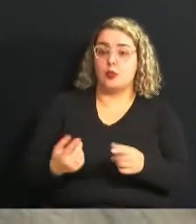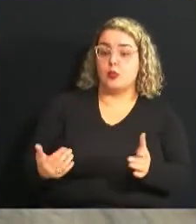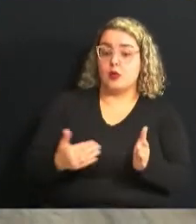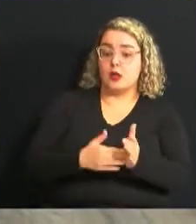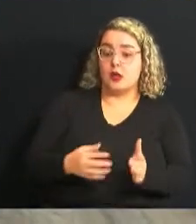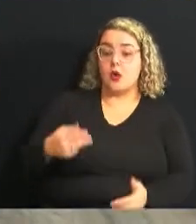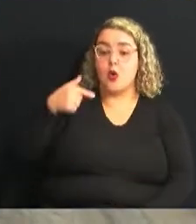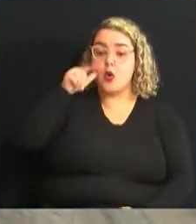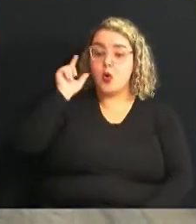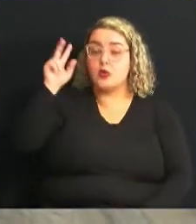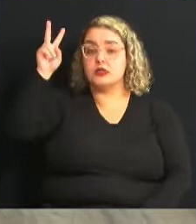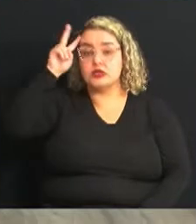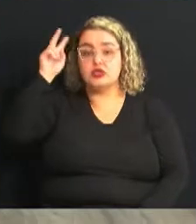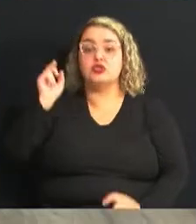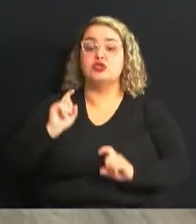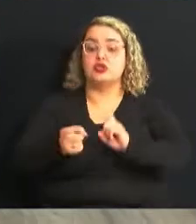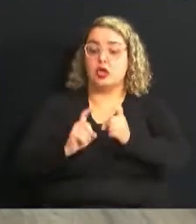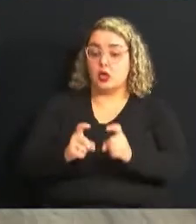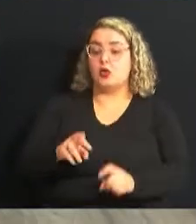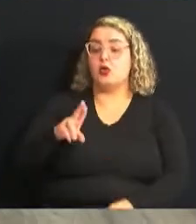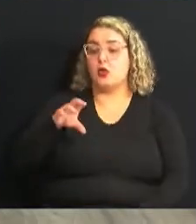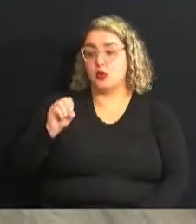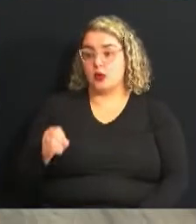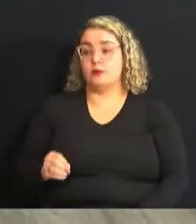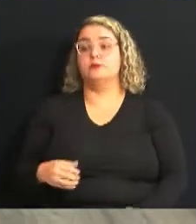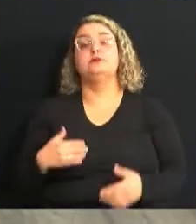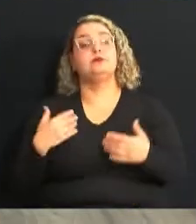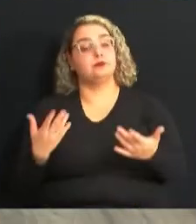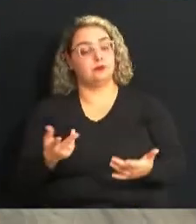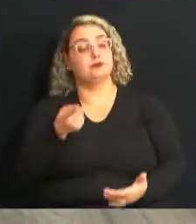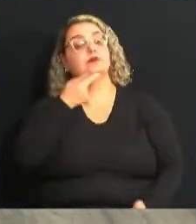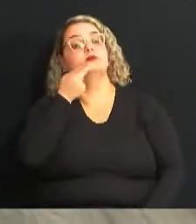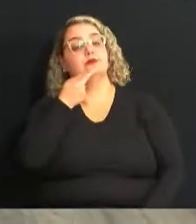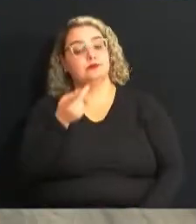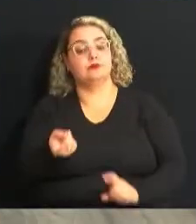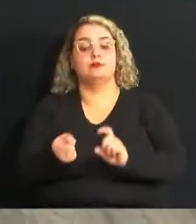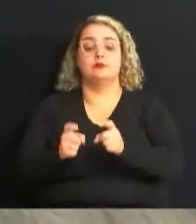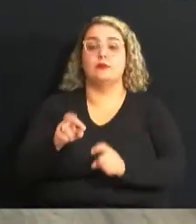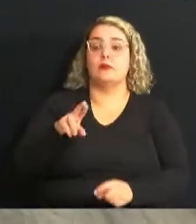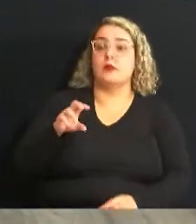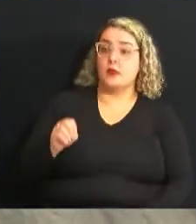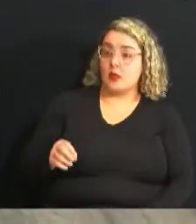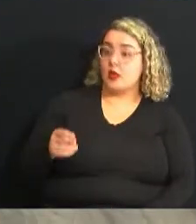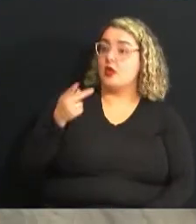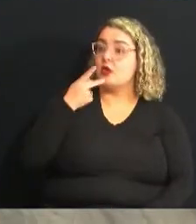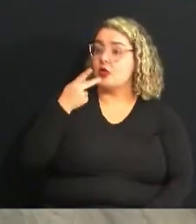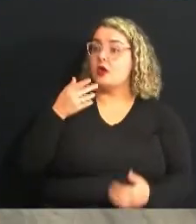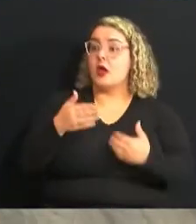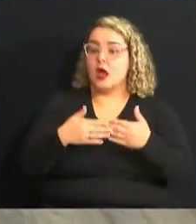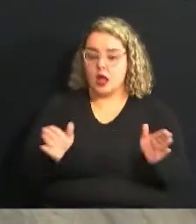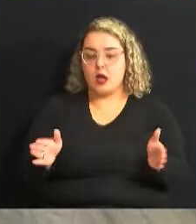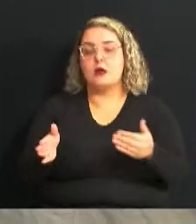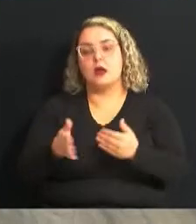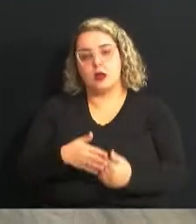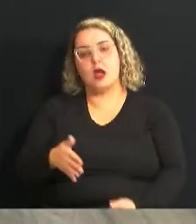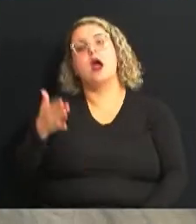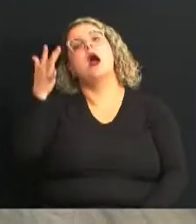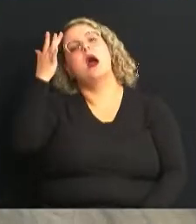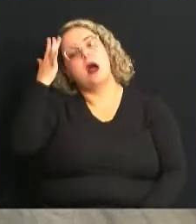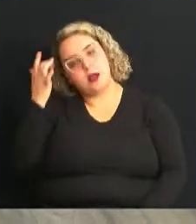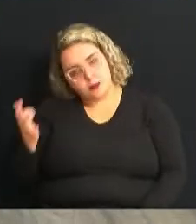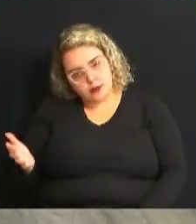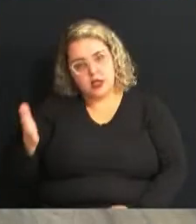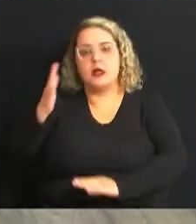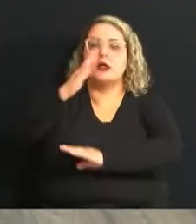portanto, dia de reunião ordinária. E falando em reunião ordinária, como nós acabamos de falar o que abre e fecha, amanhã a Câmara Municipal